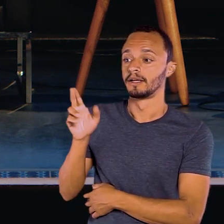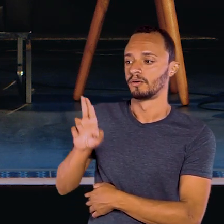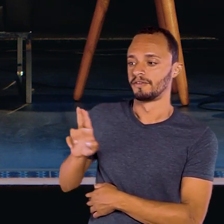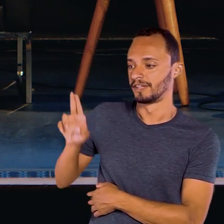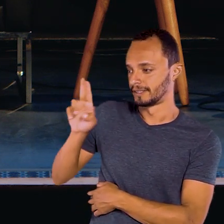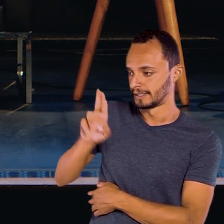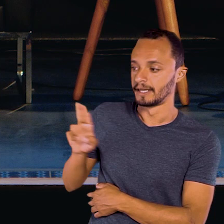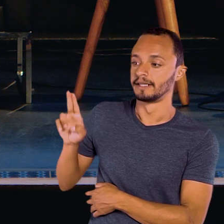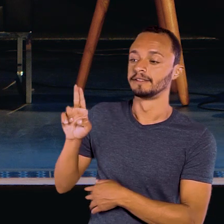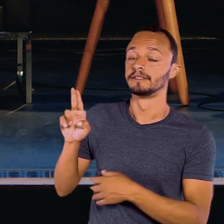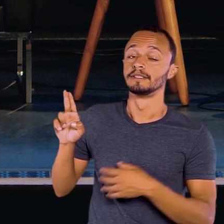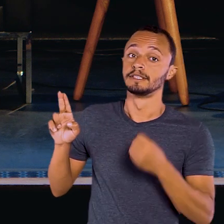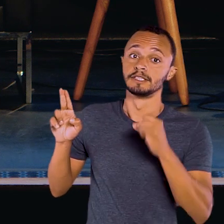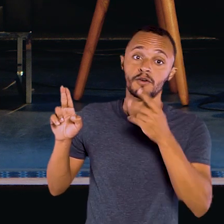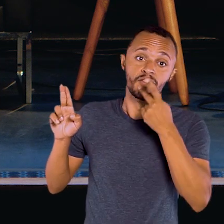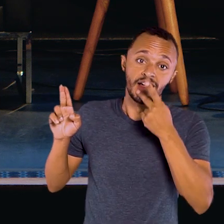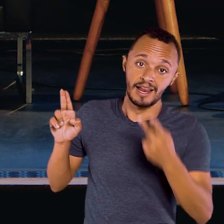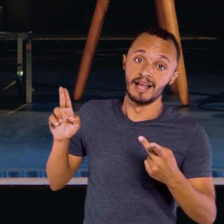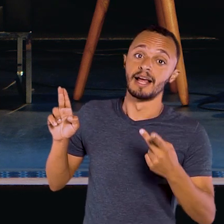empregada doméstica.